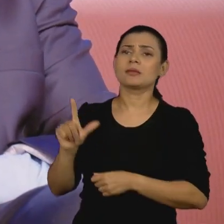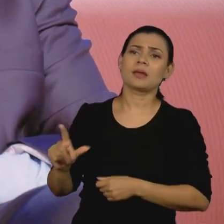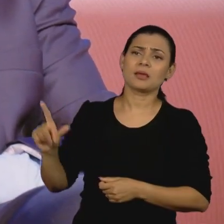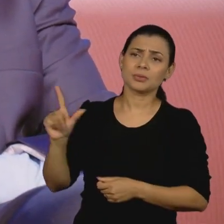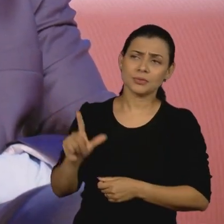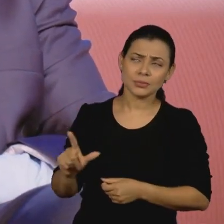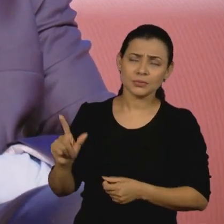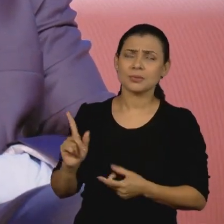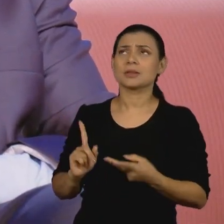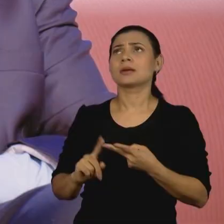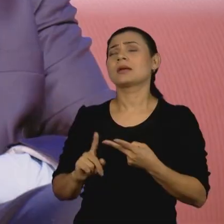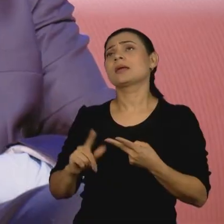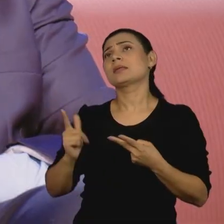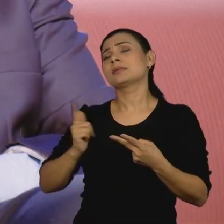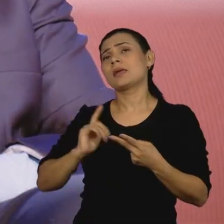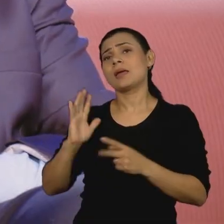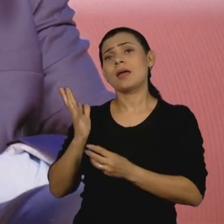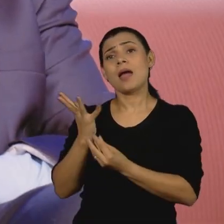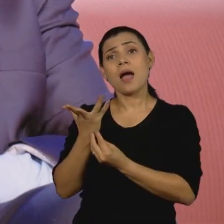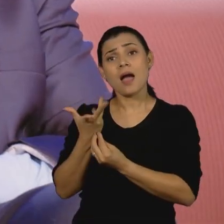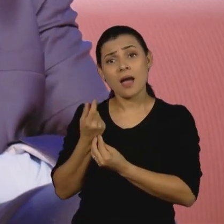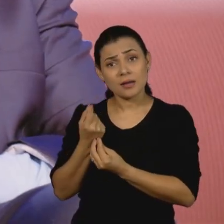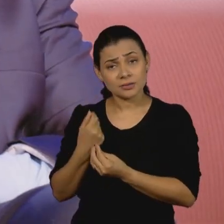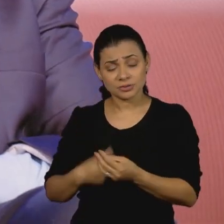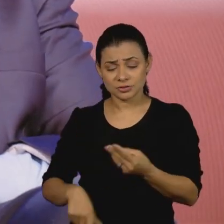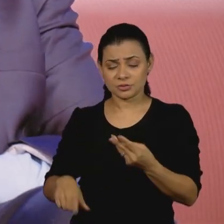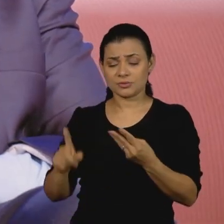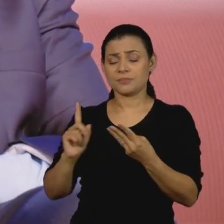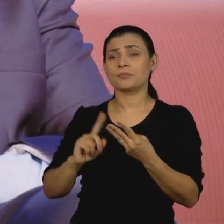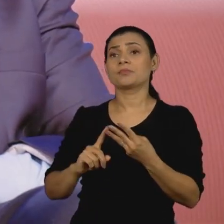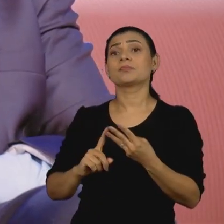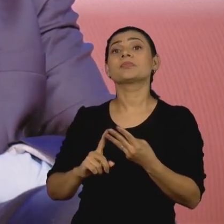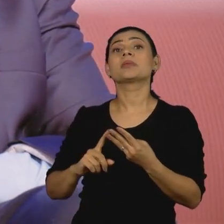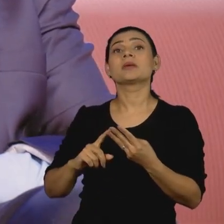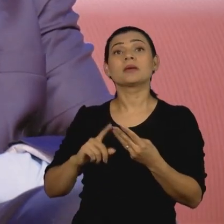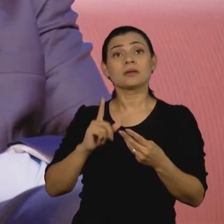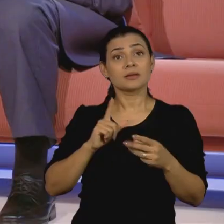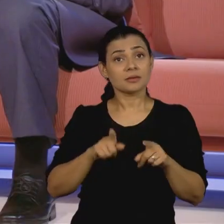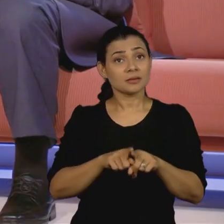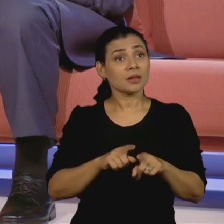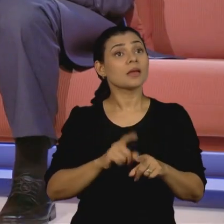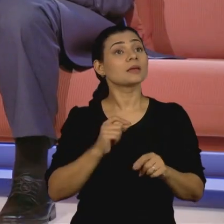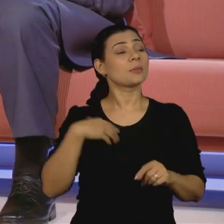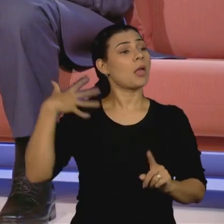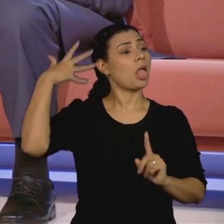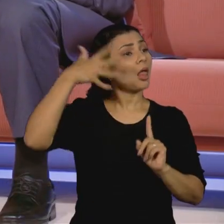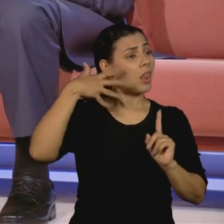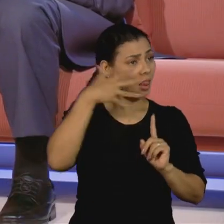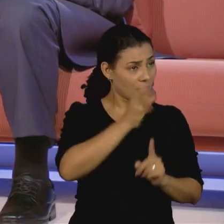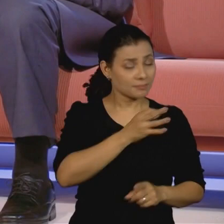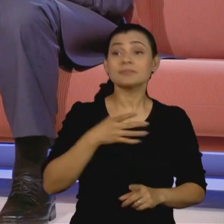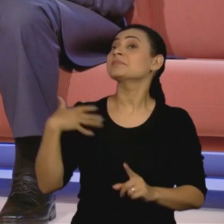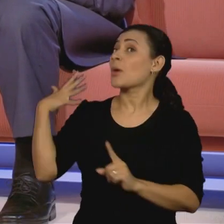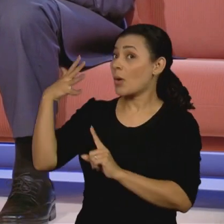literatura, tem arte, tem oratória, tem uma